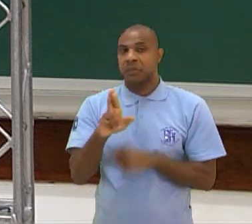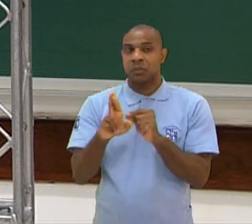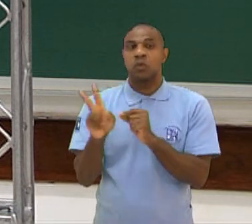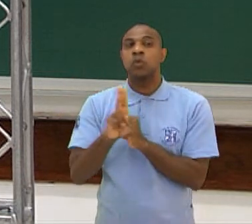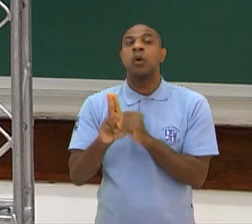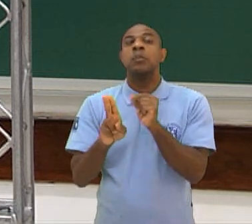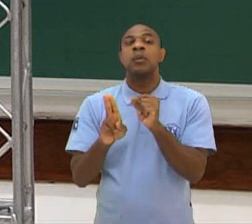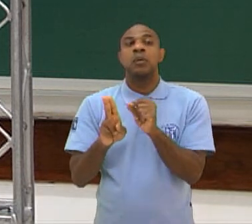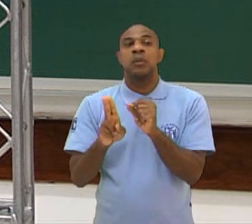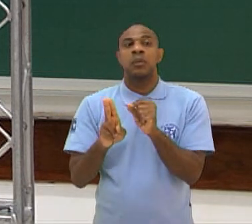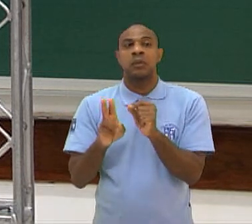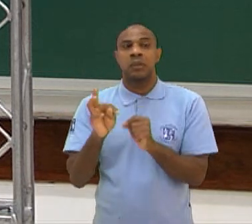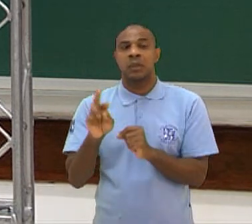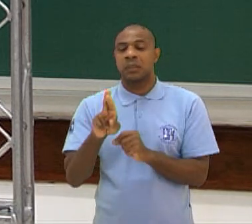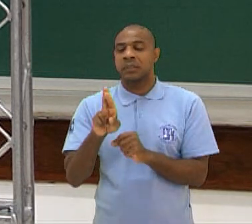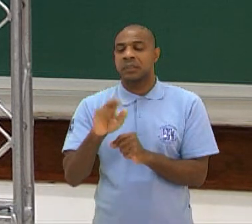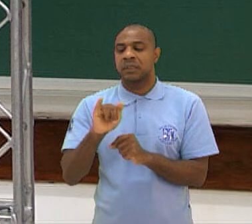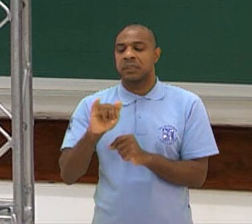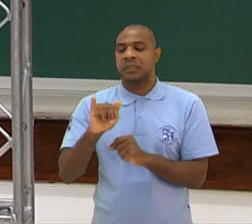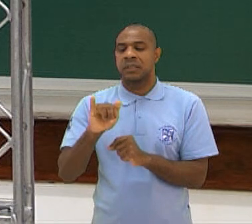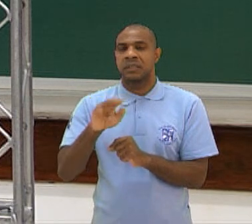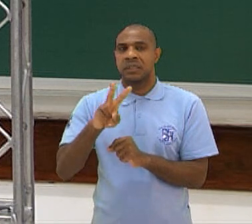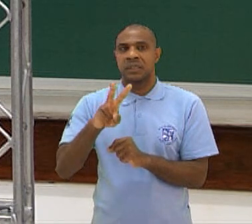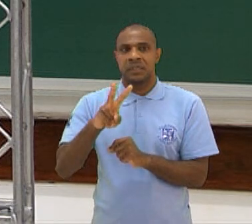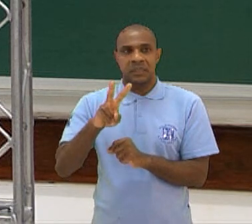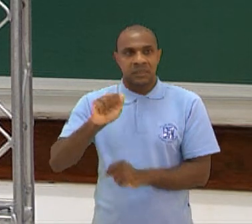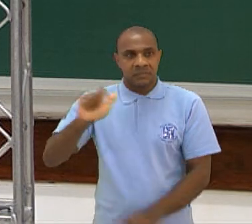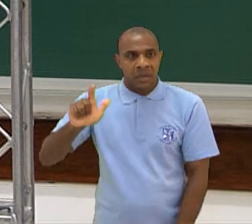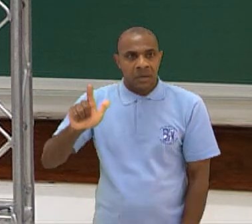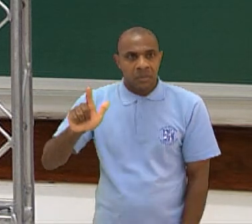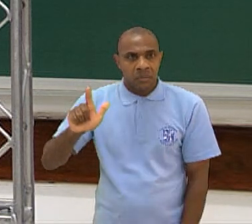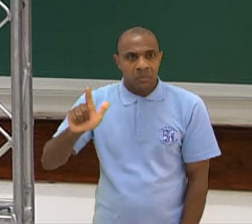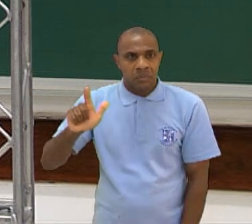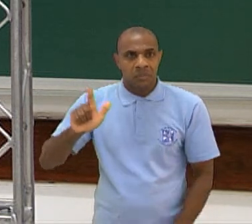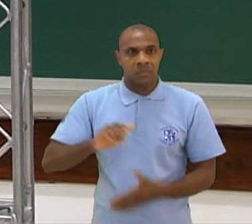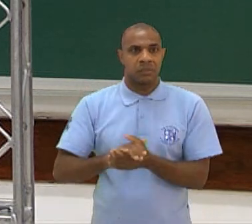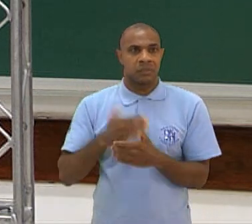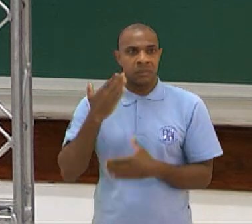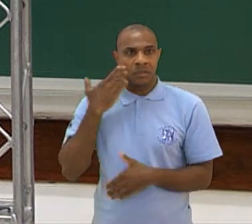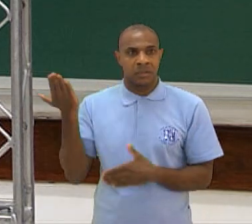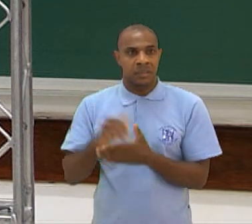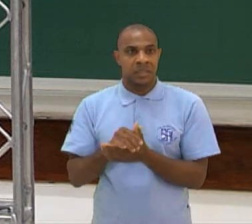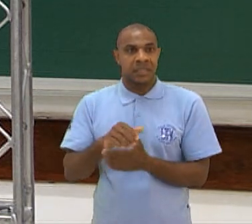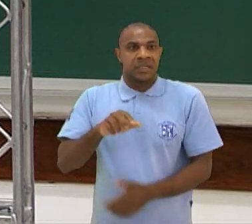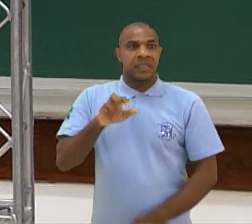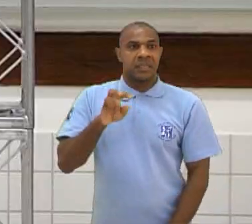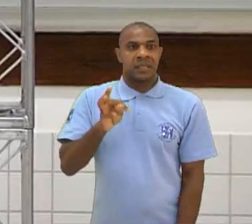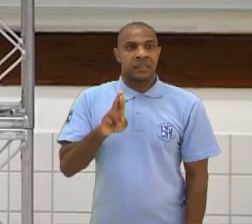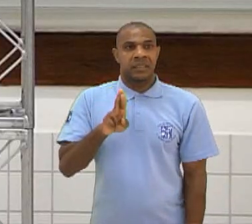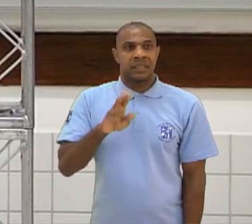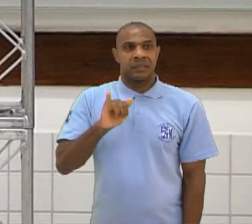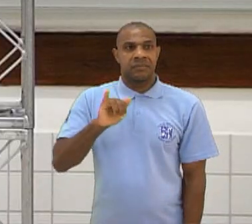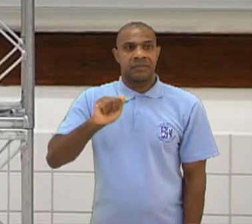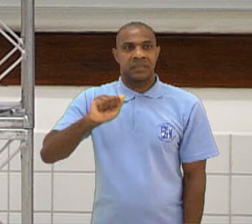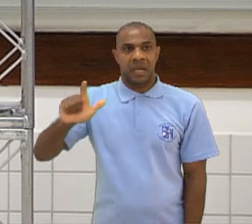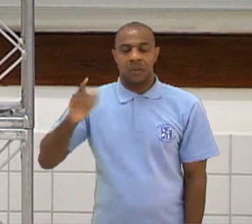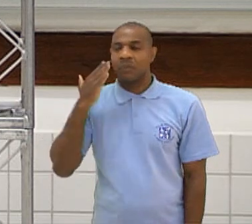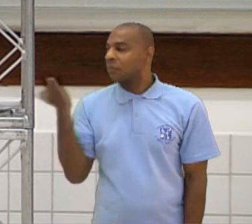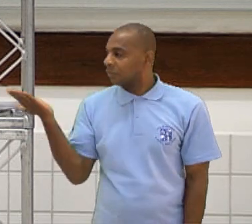da incógnita. Muito importante. Se você visualizou essa raiz de 2, muito importante. Tá bom? Então, sistema homogêneo, tudo igual a